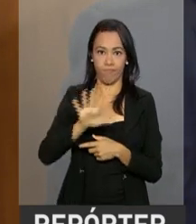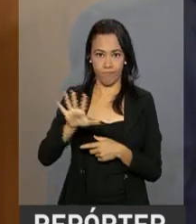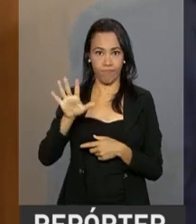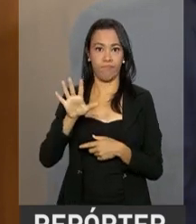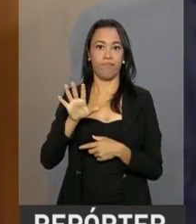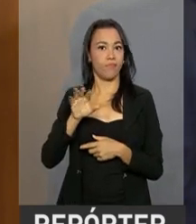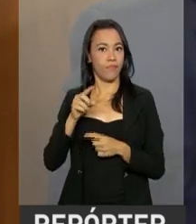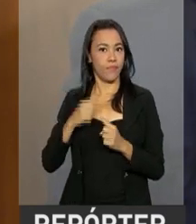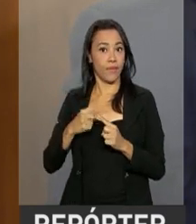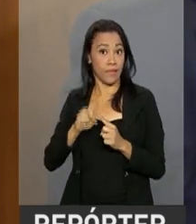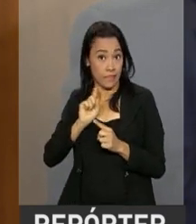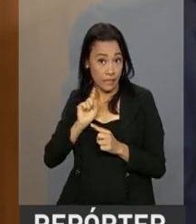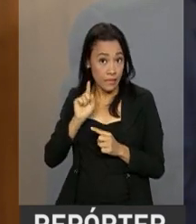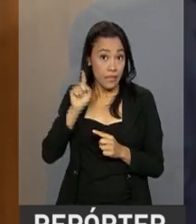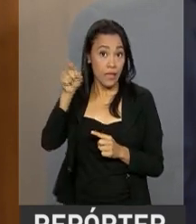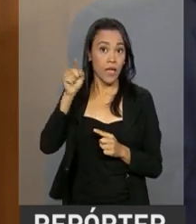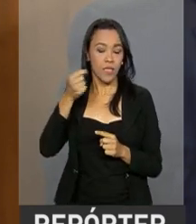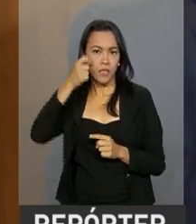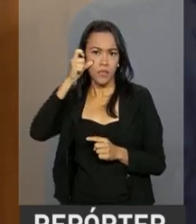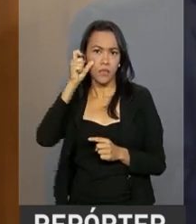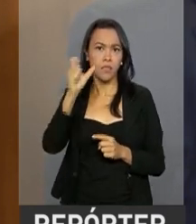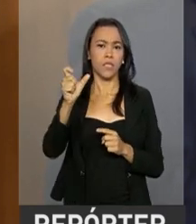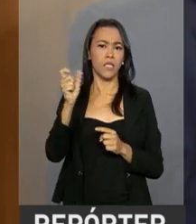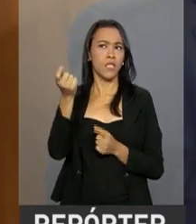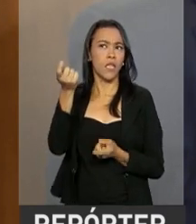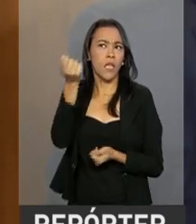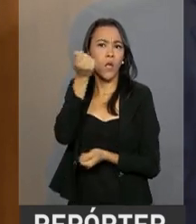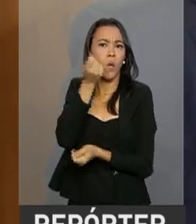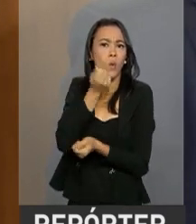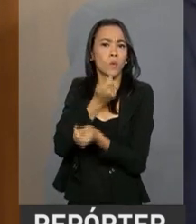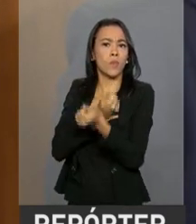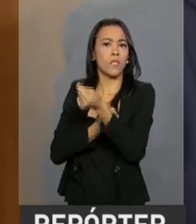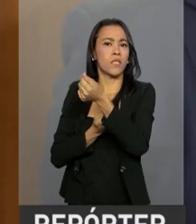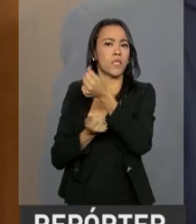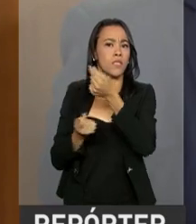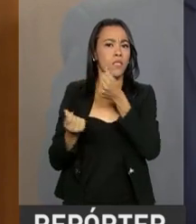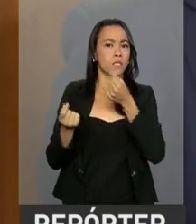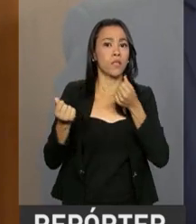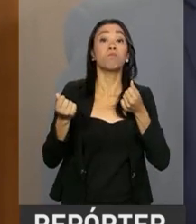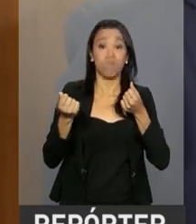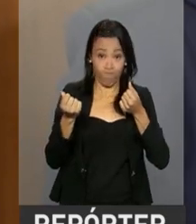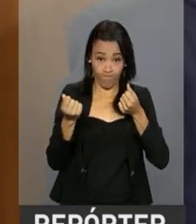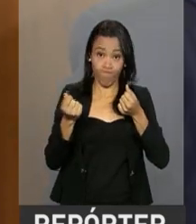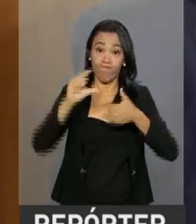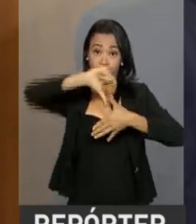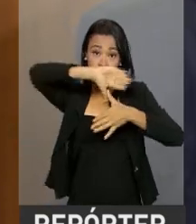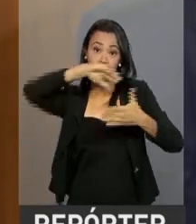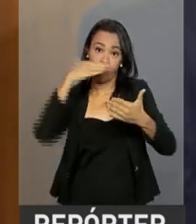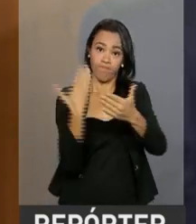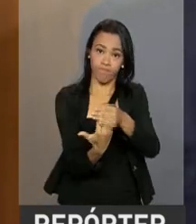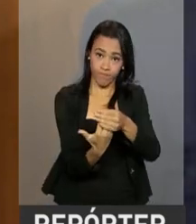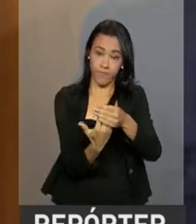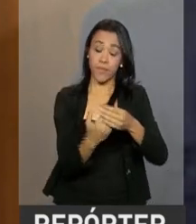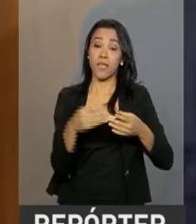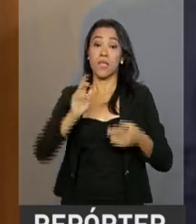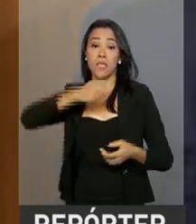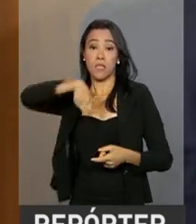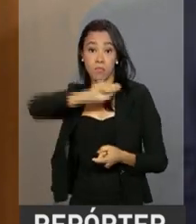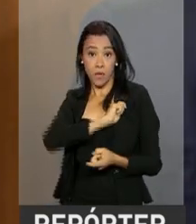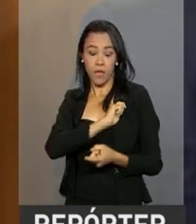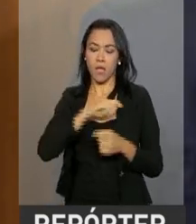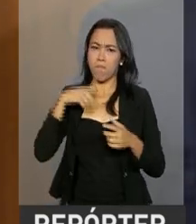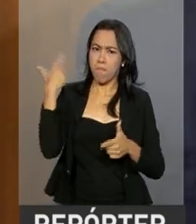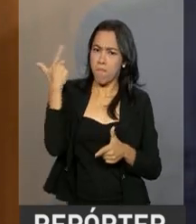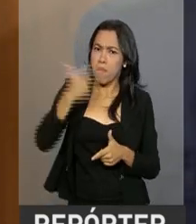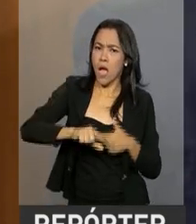na linha de frente do interesse da negociação Mercosul União Europeia a Espanha é o país que mais batalha na